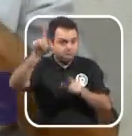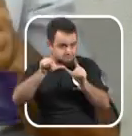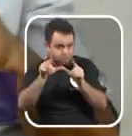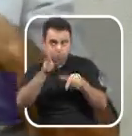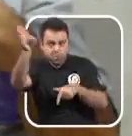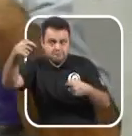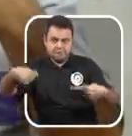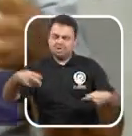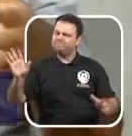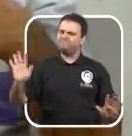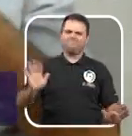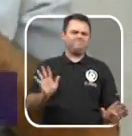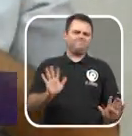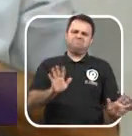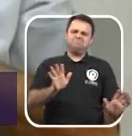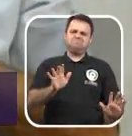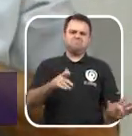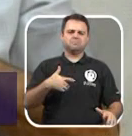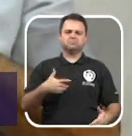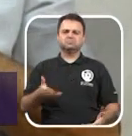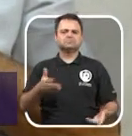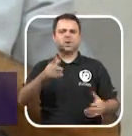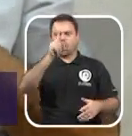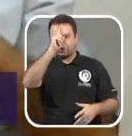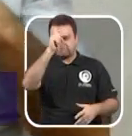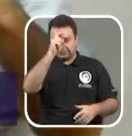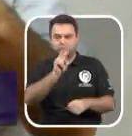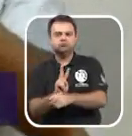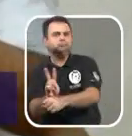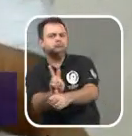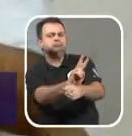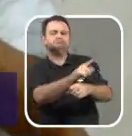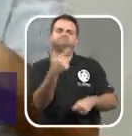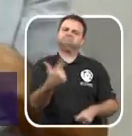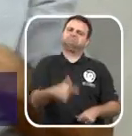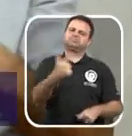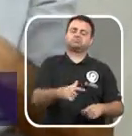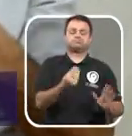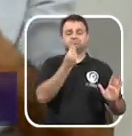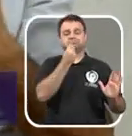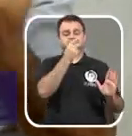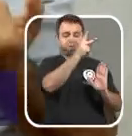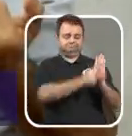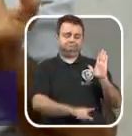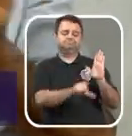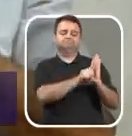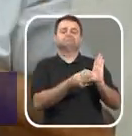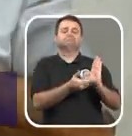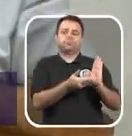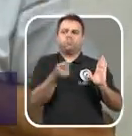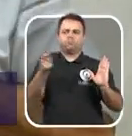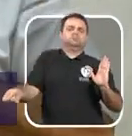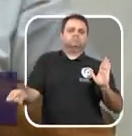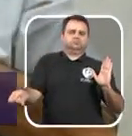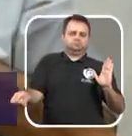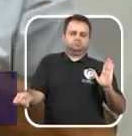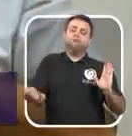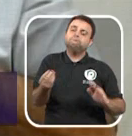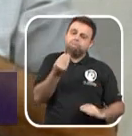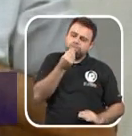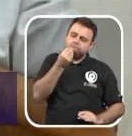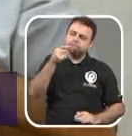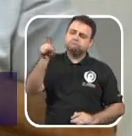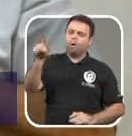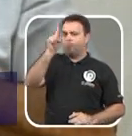Não cobra, não vai para cima do hospital. Então, o projeto de lei é para isso. Agora, o ideal seria o